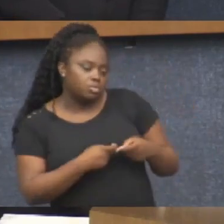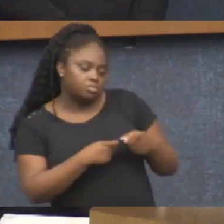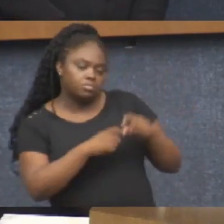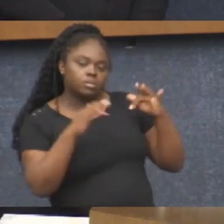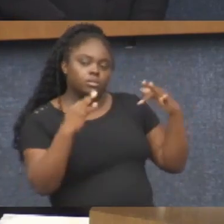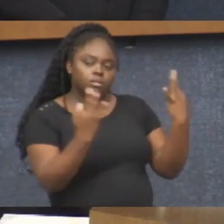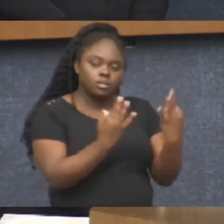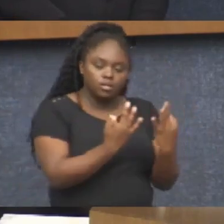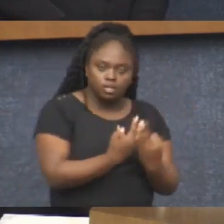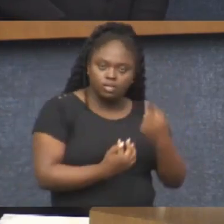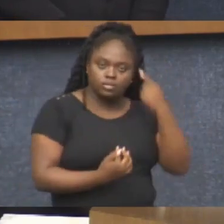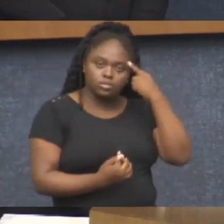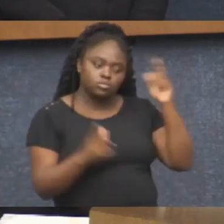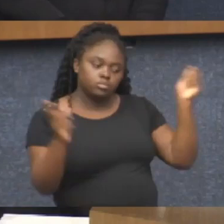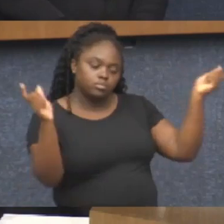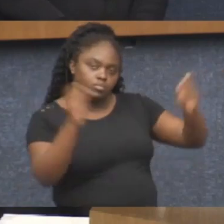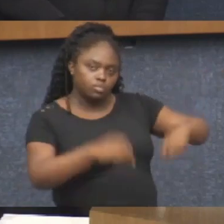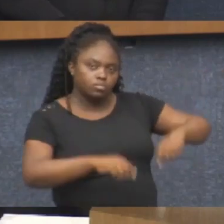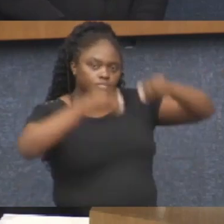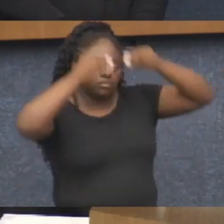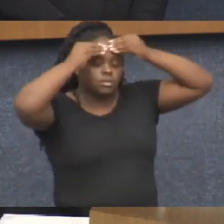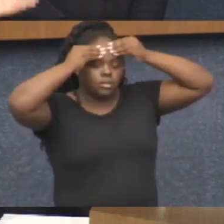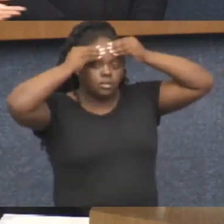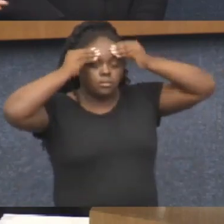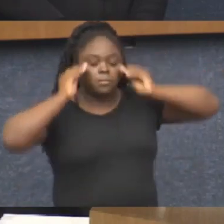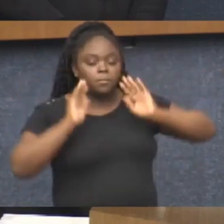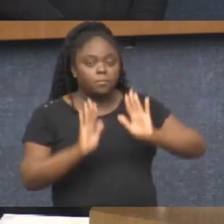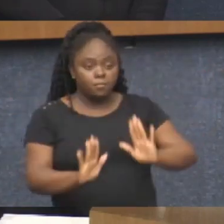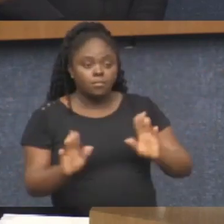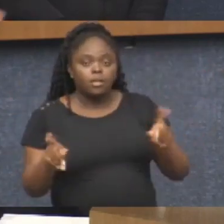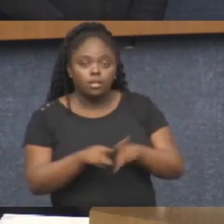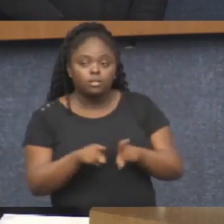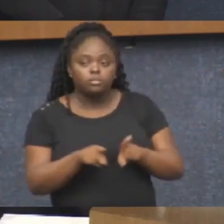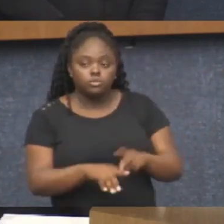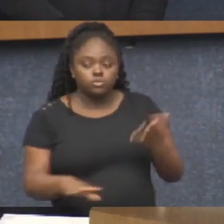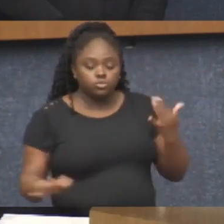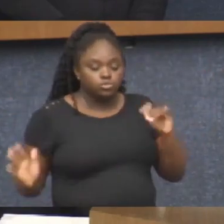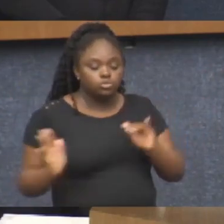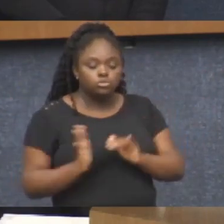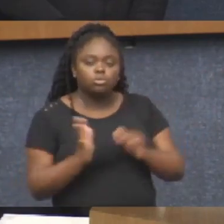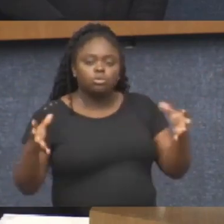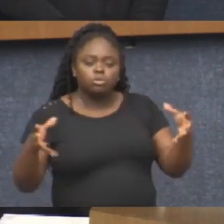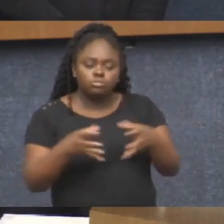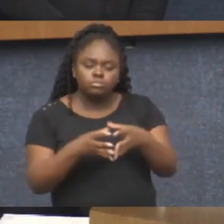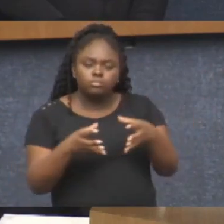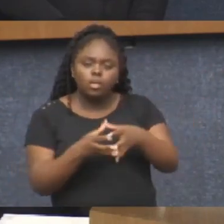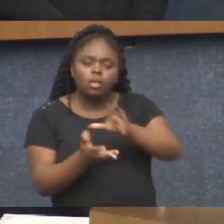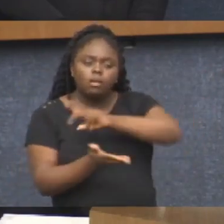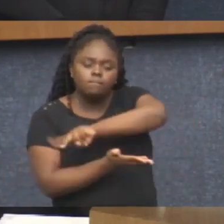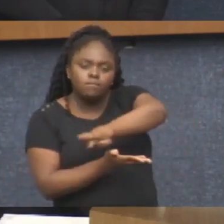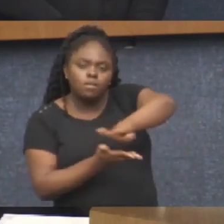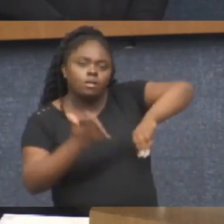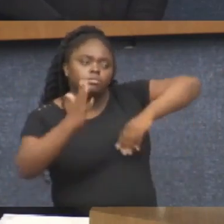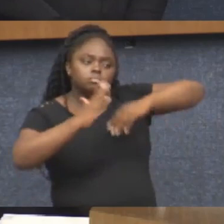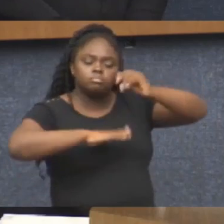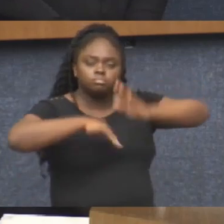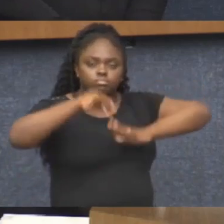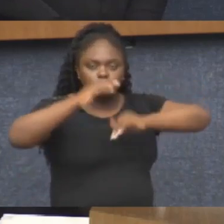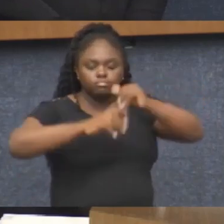de família, né? Pensando de capacitação e fixação, mas também de toda uma equipe multiprofissional que